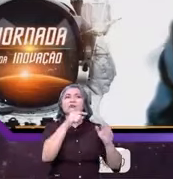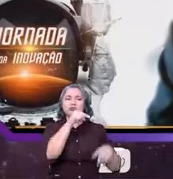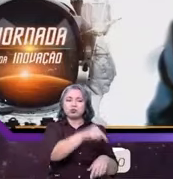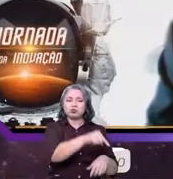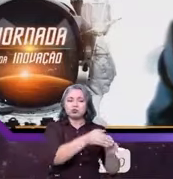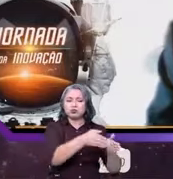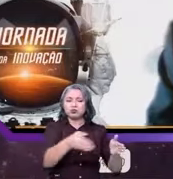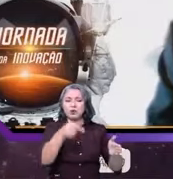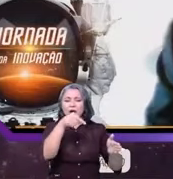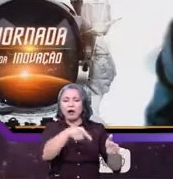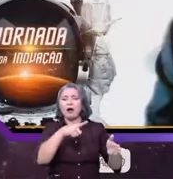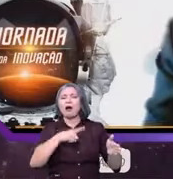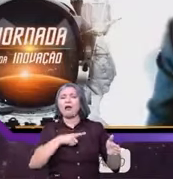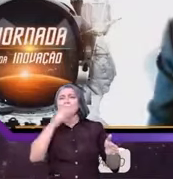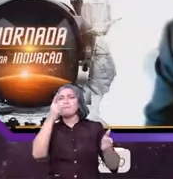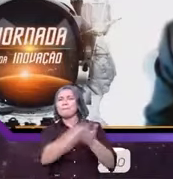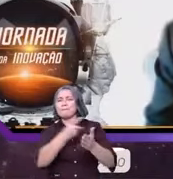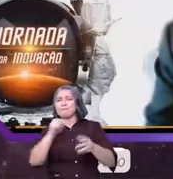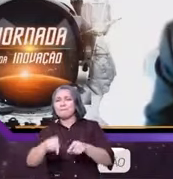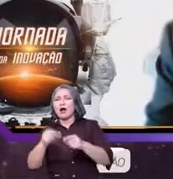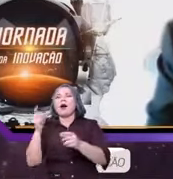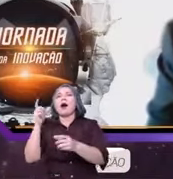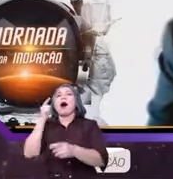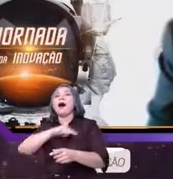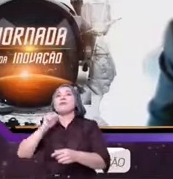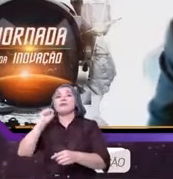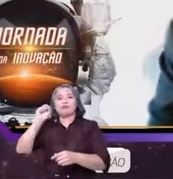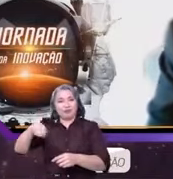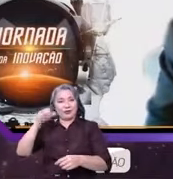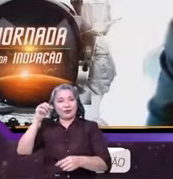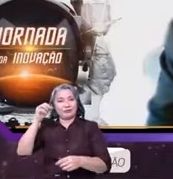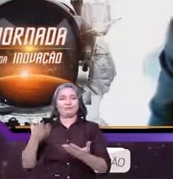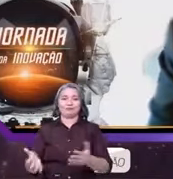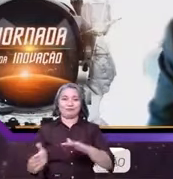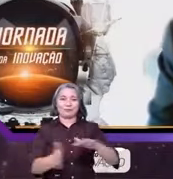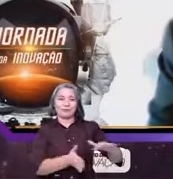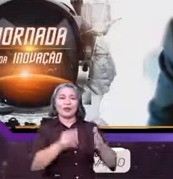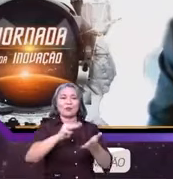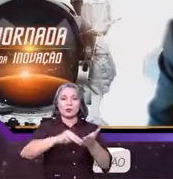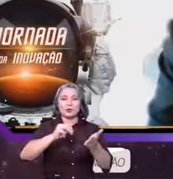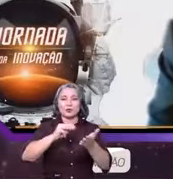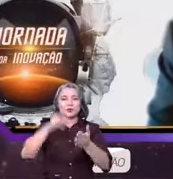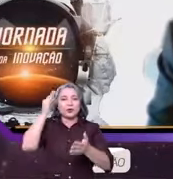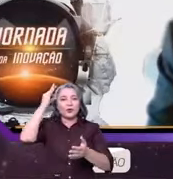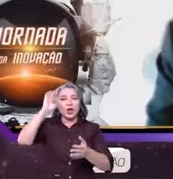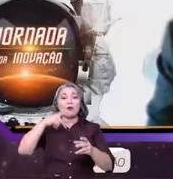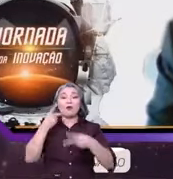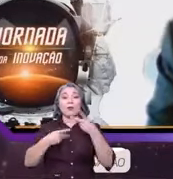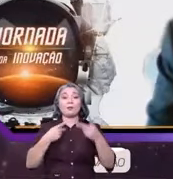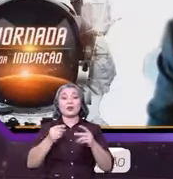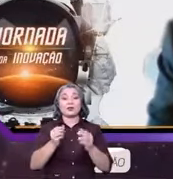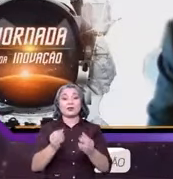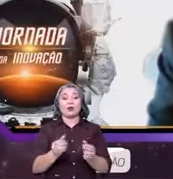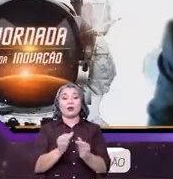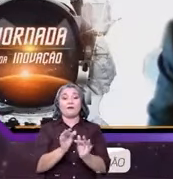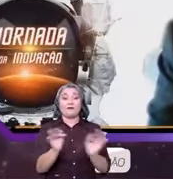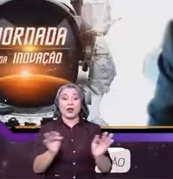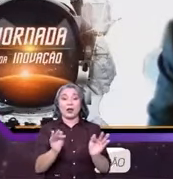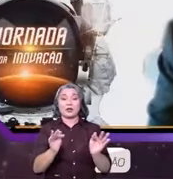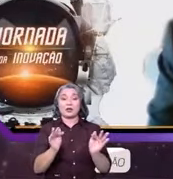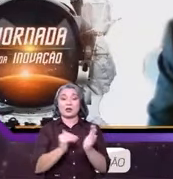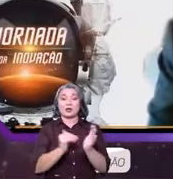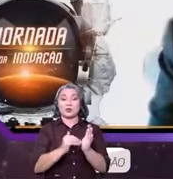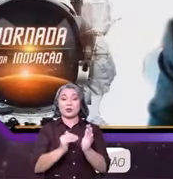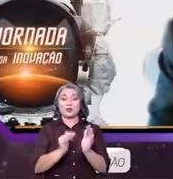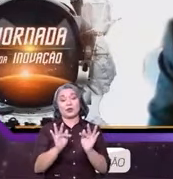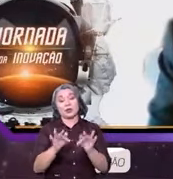acerto. E a metodologia ágil, excelência, eu vou para as minhas últimas palavras, a metodologia ágil, ela